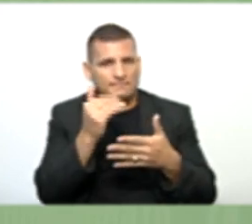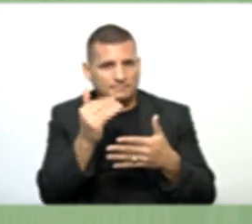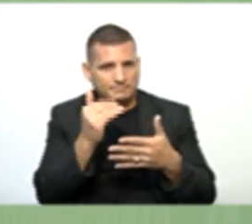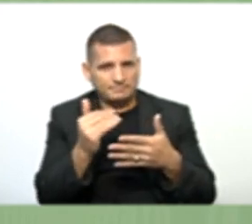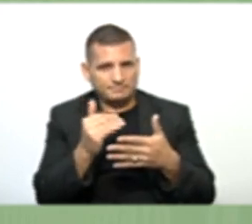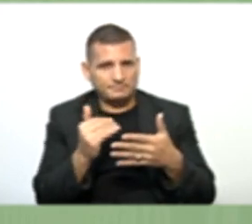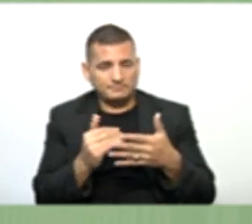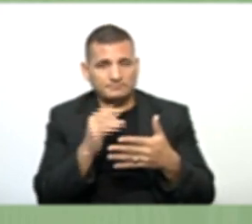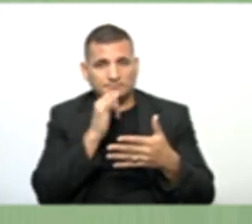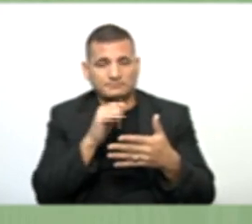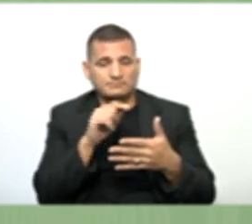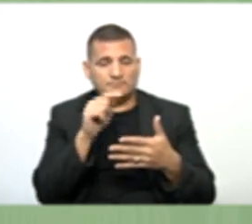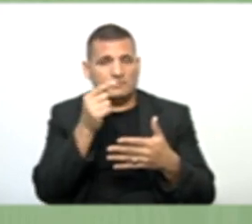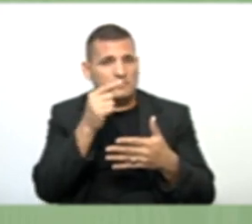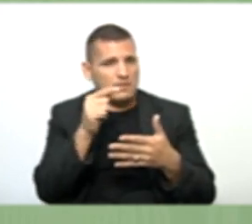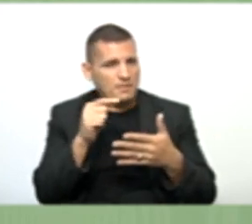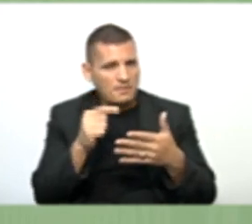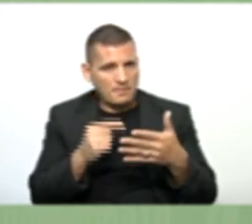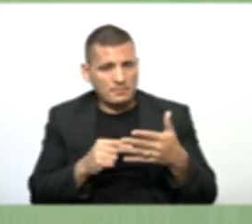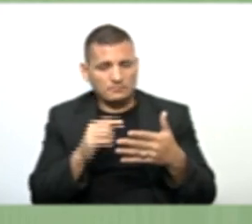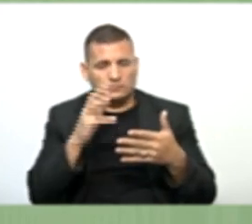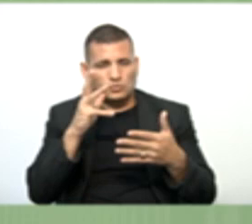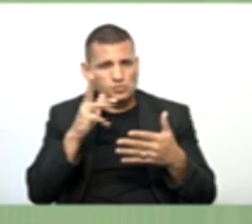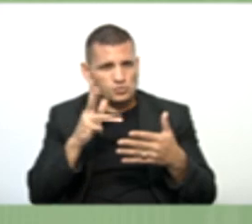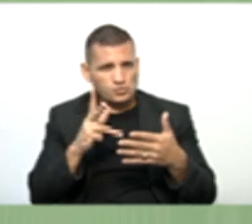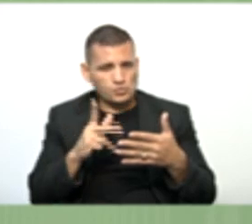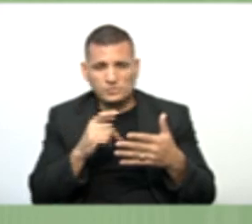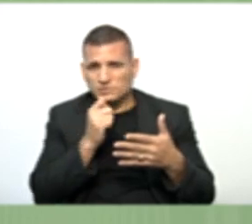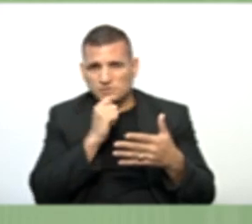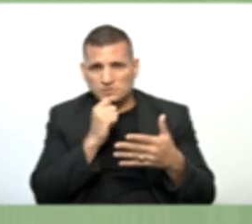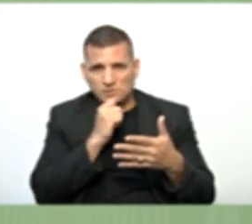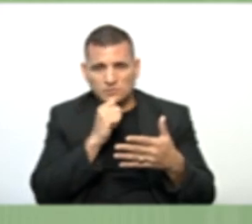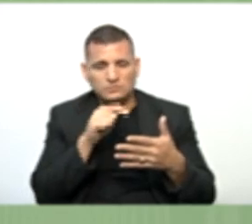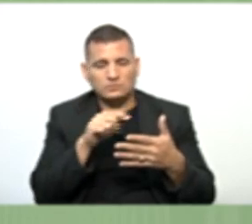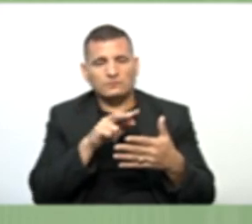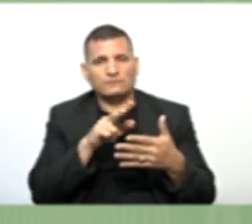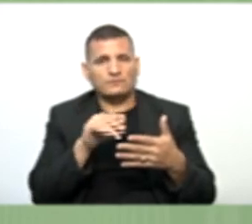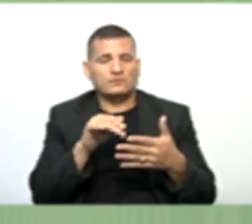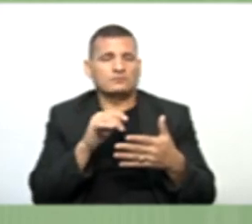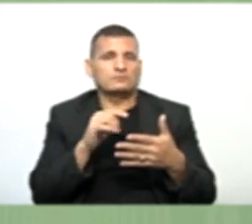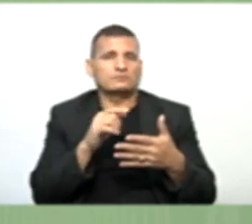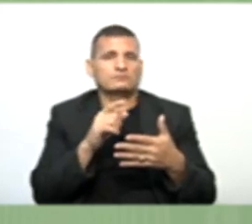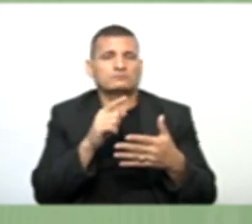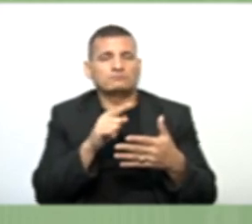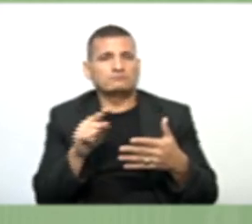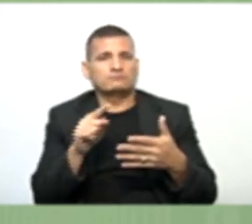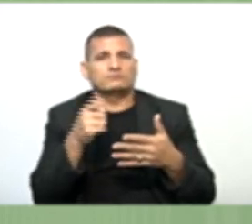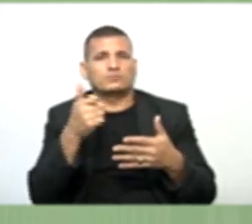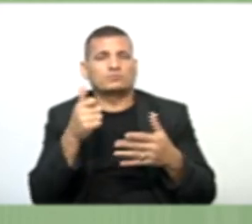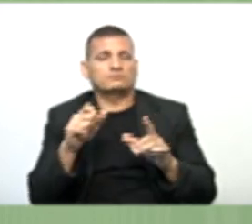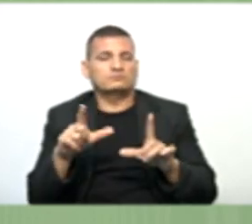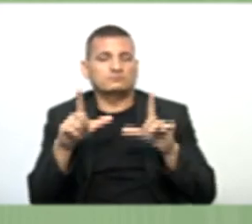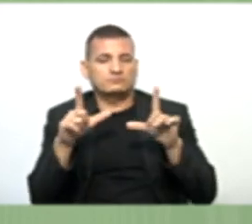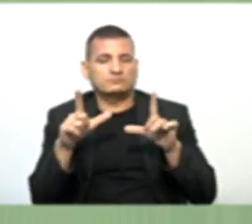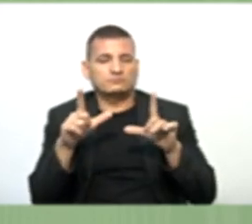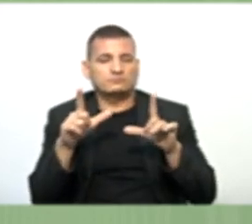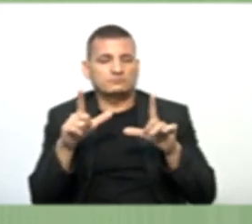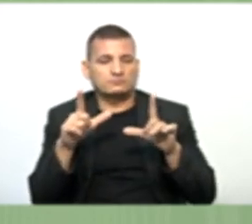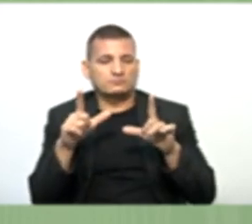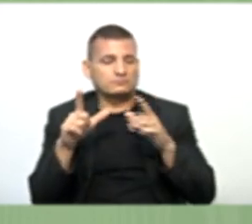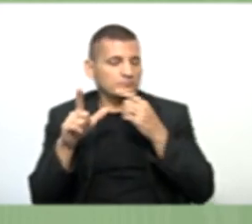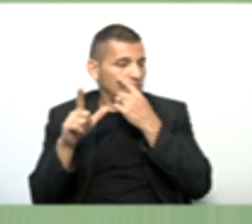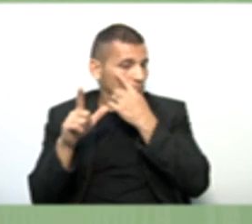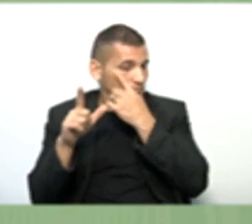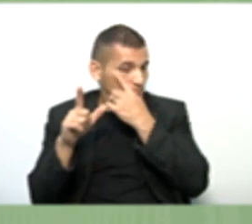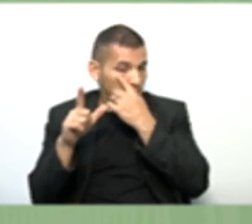essa série não for totalmente percorrida, né, a cada um desses passos ele vai executar o comando 1, certo? Então, ele fica